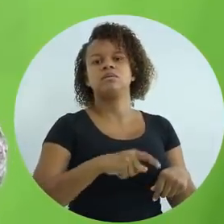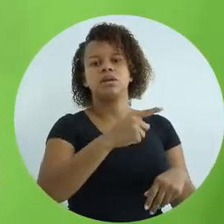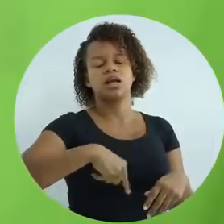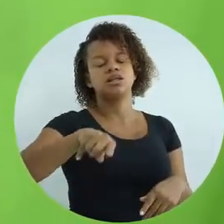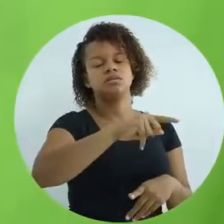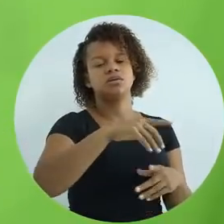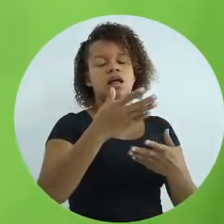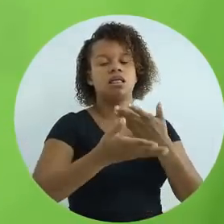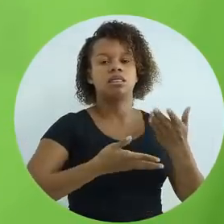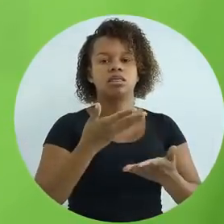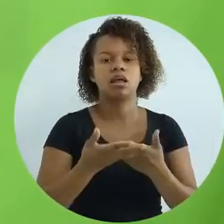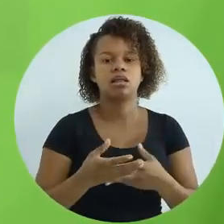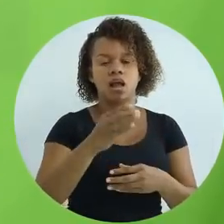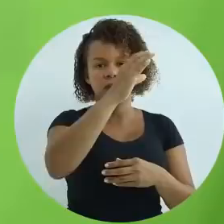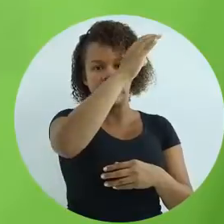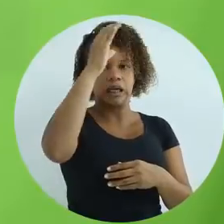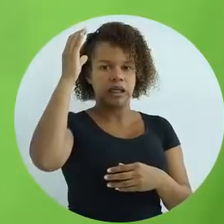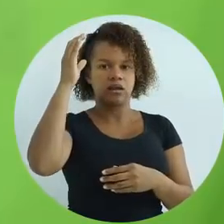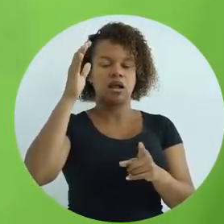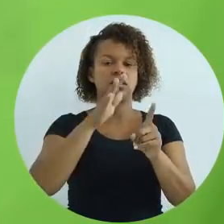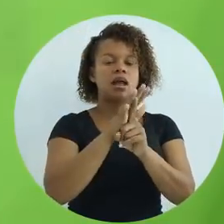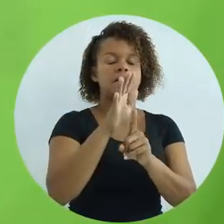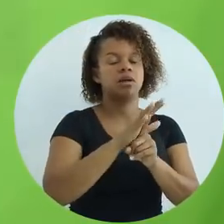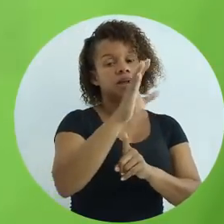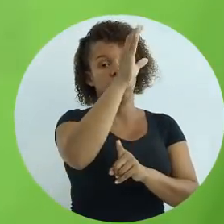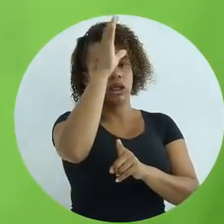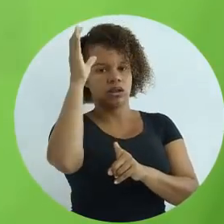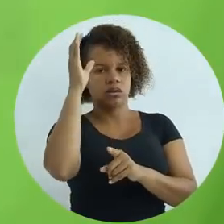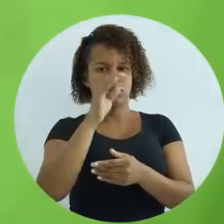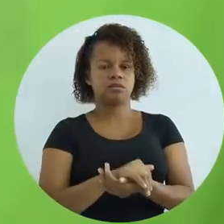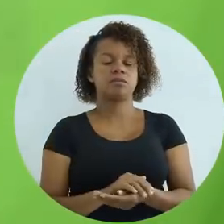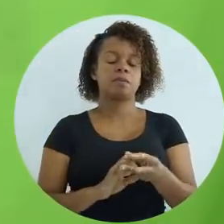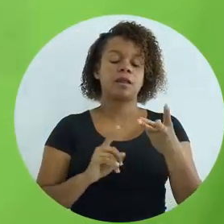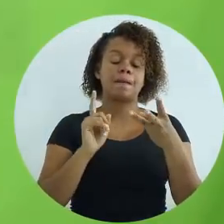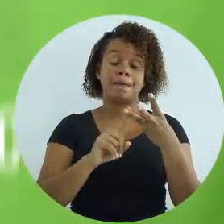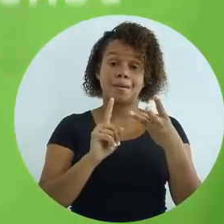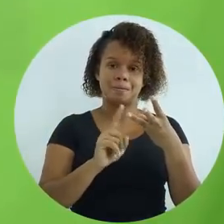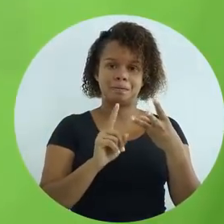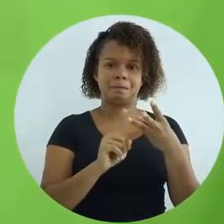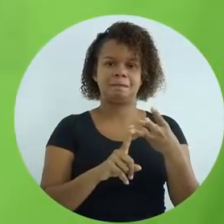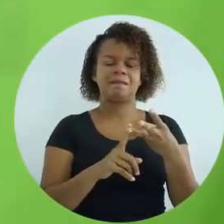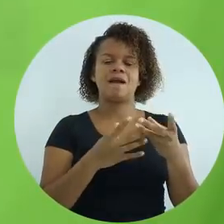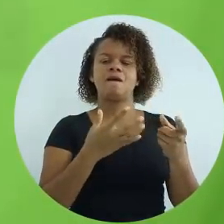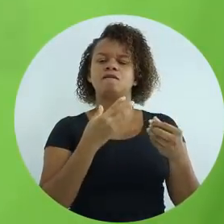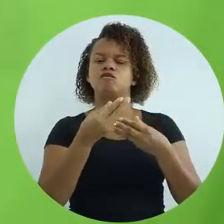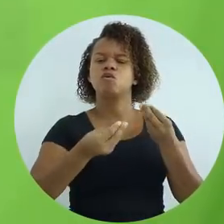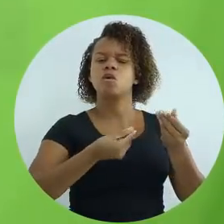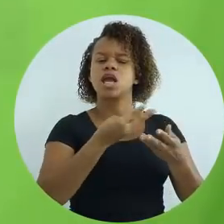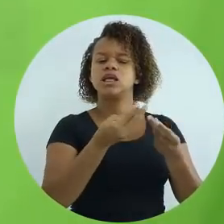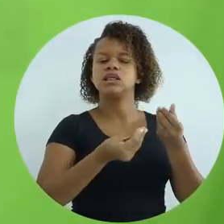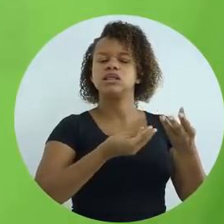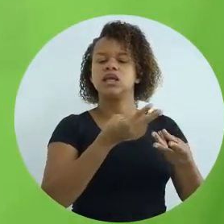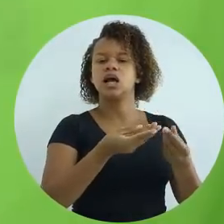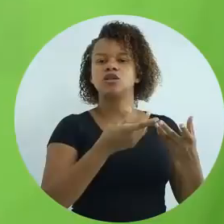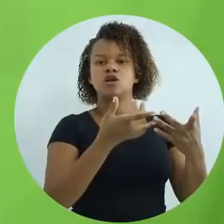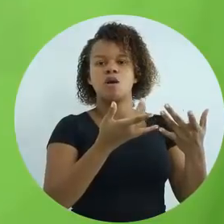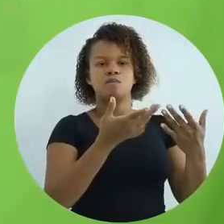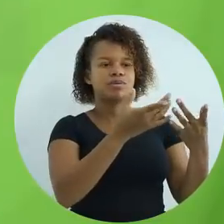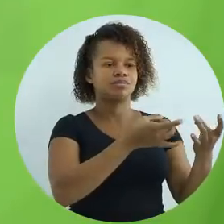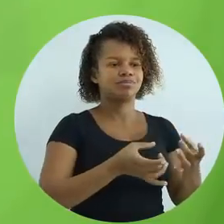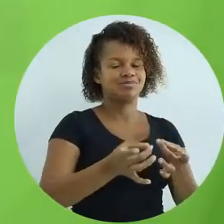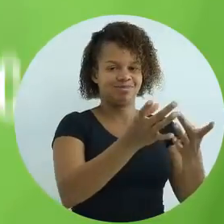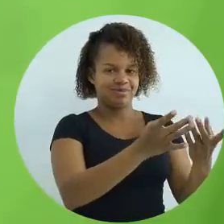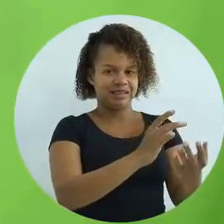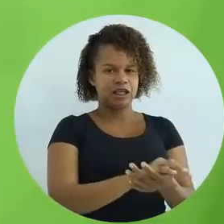para poder atender o cliente, a demanda do cliente. O terceiro princípio é influência sobre o mercado. Sabe